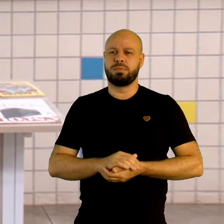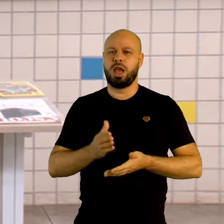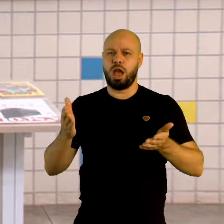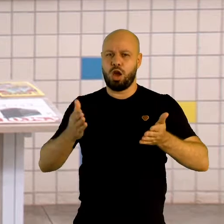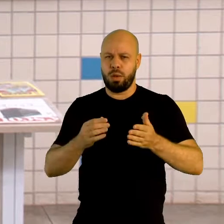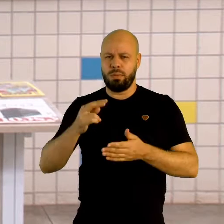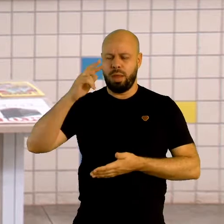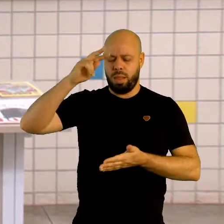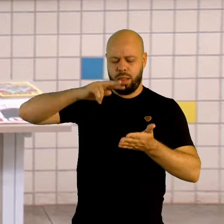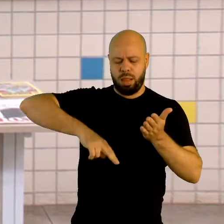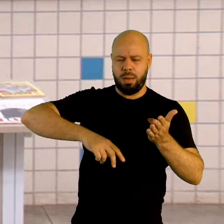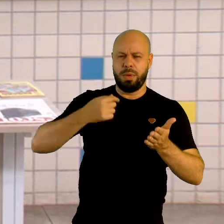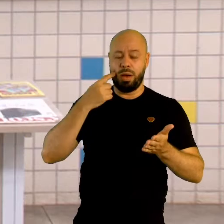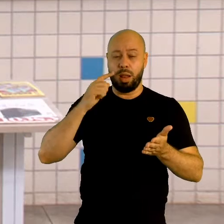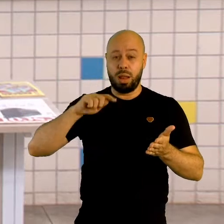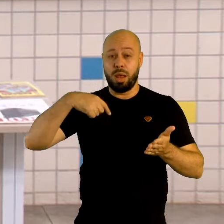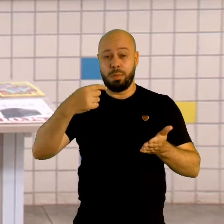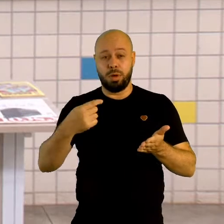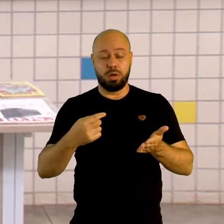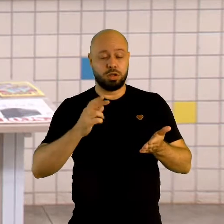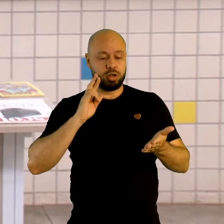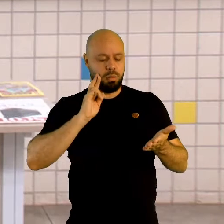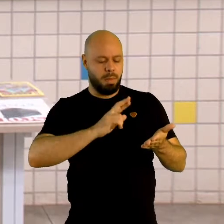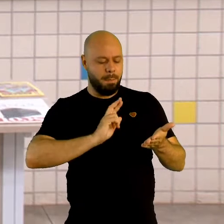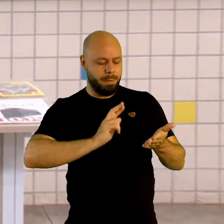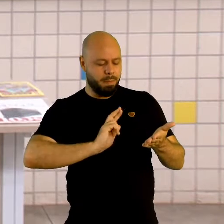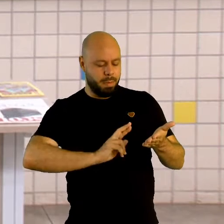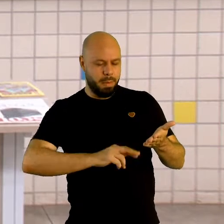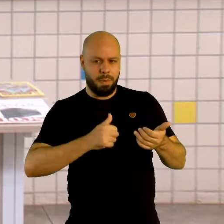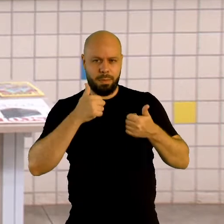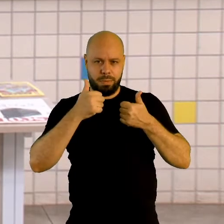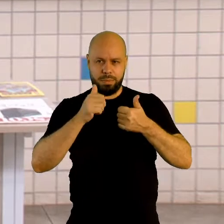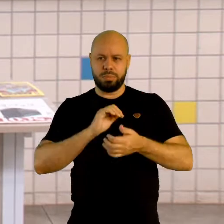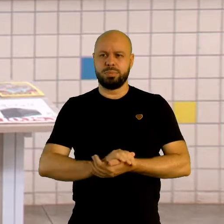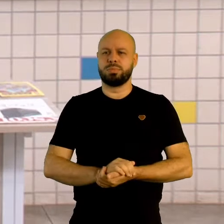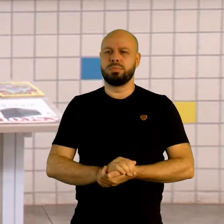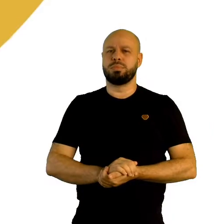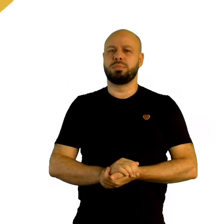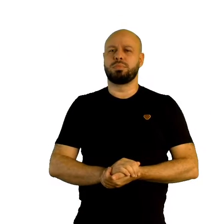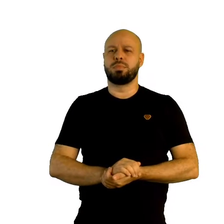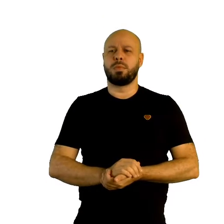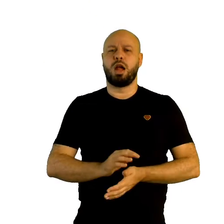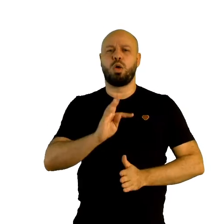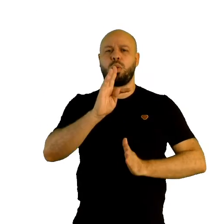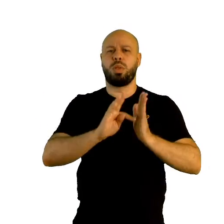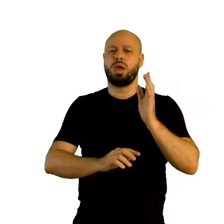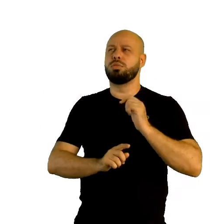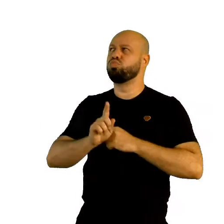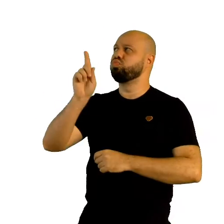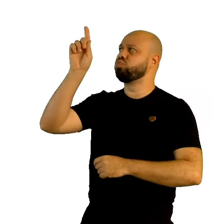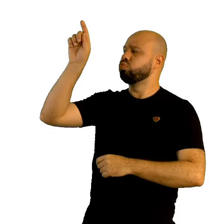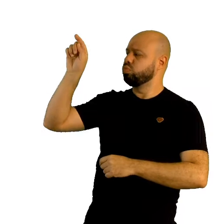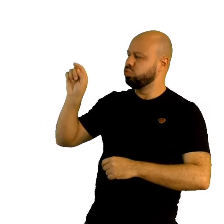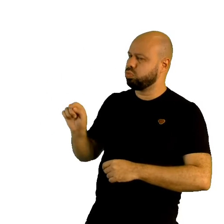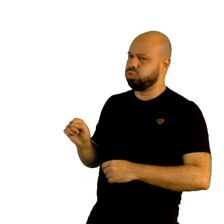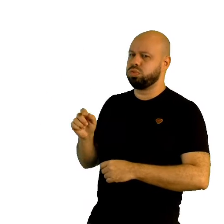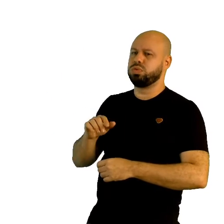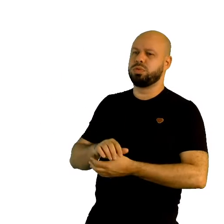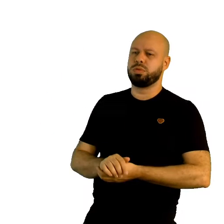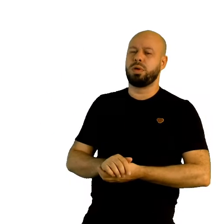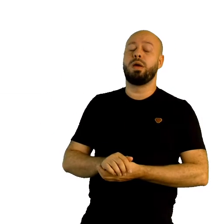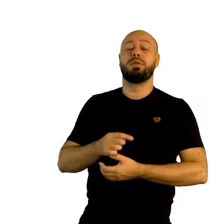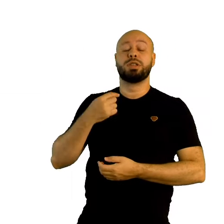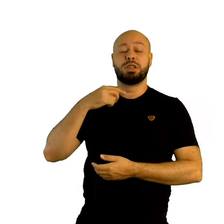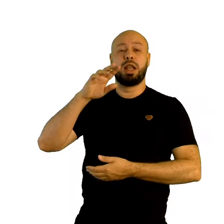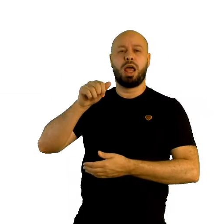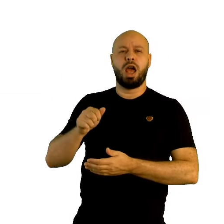nós respondermos as questões. Vamos lá? Leia o texto que está em seu bloco de aula na plataforma Palmas Homeschool